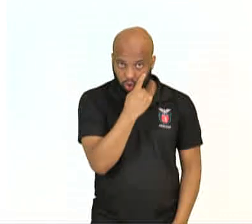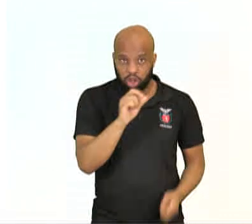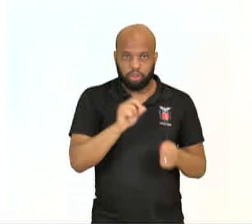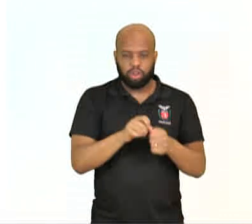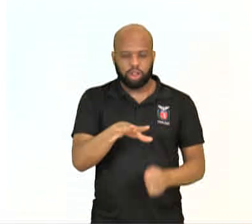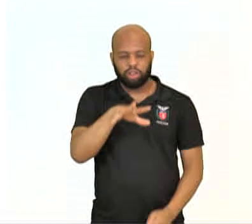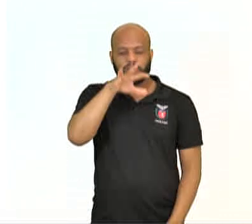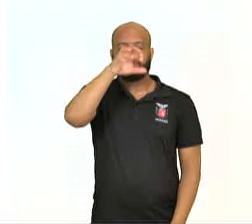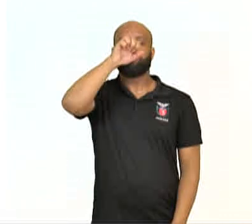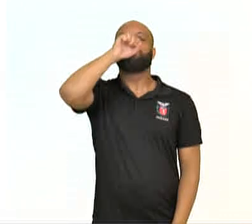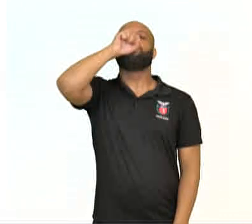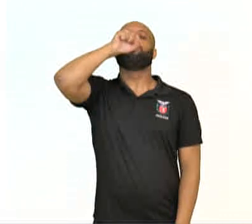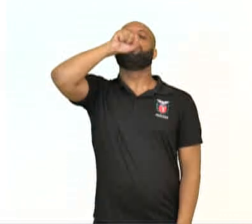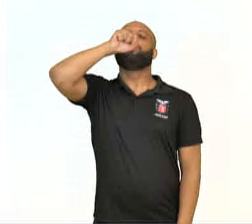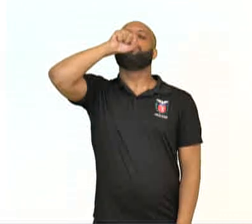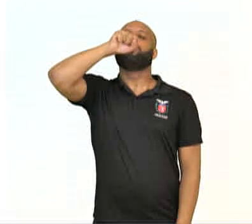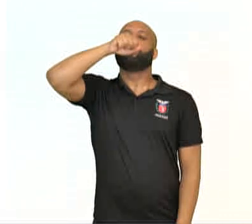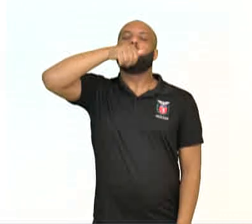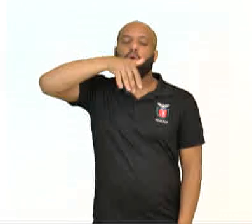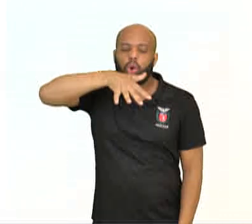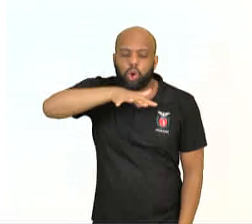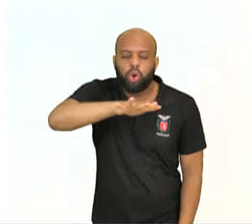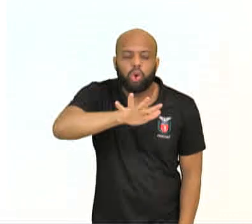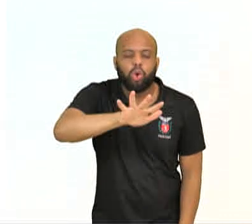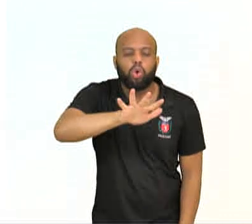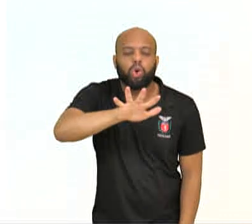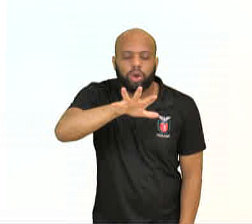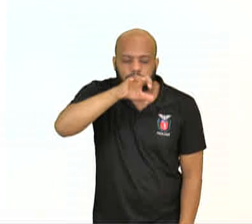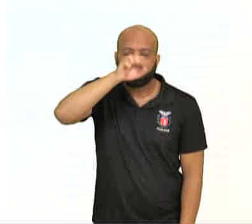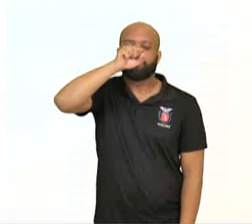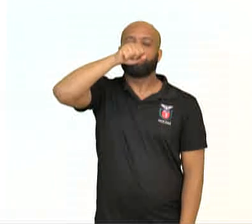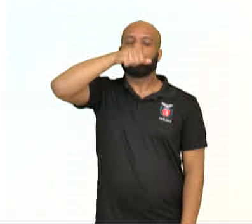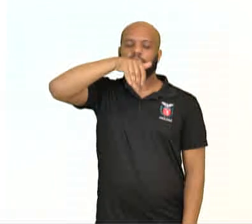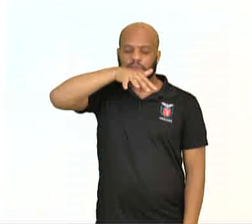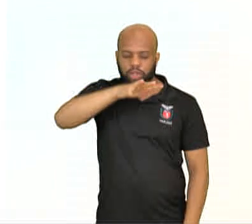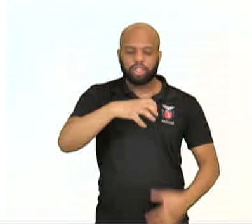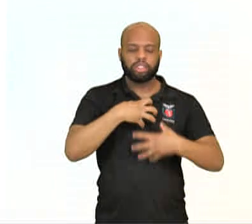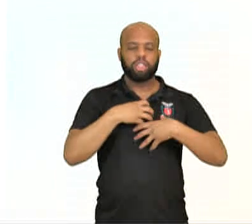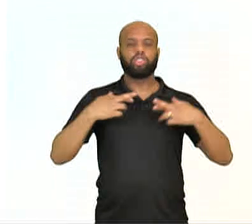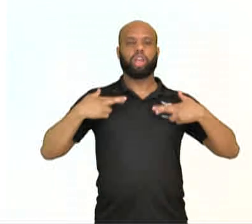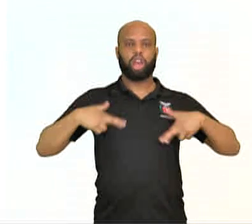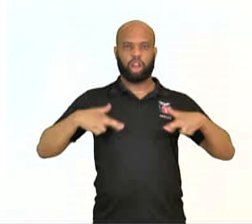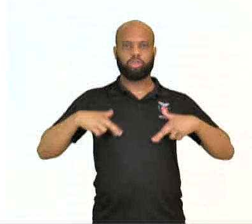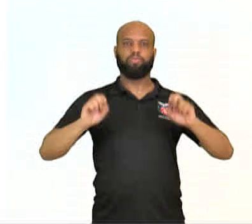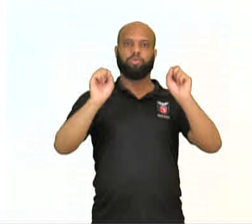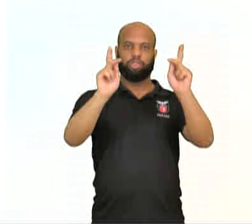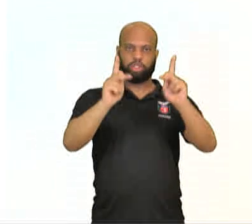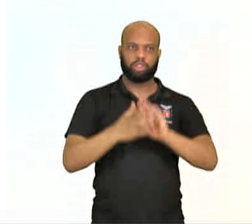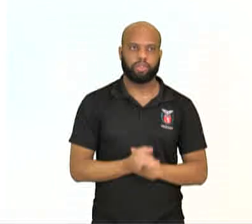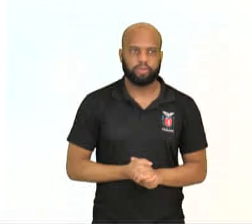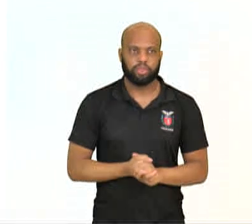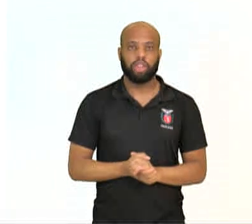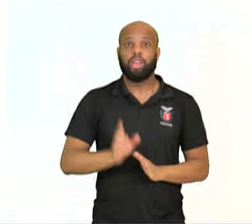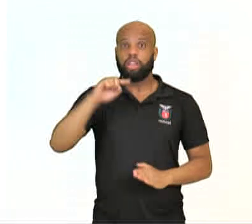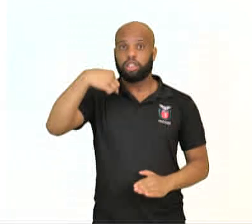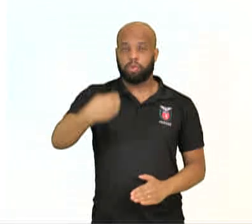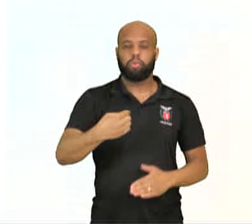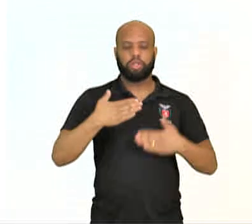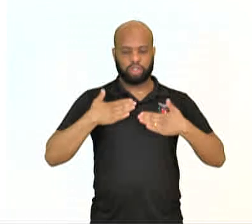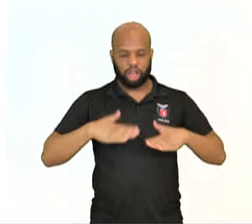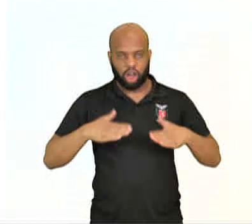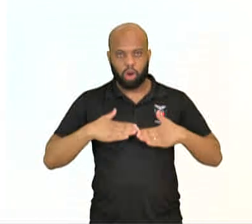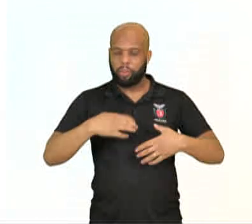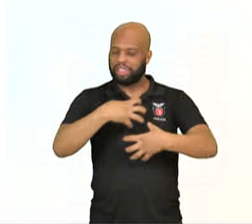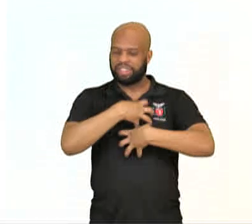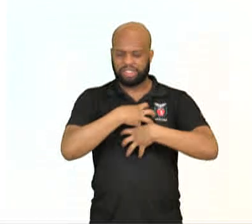respirações profundas, inspirando e expirando até sentir inicialmente relaxar. Pausadamente, sinta todas as